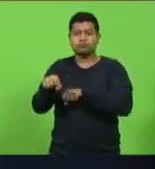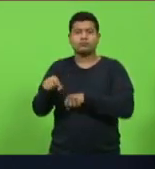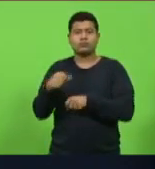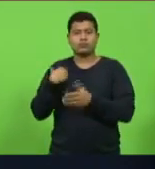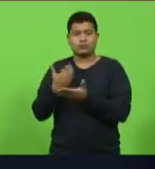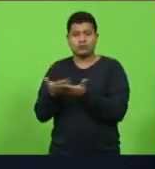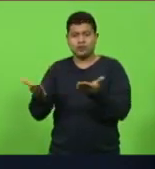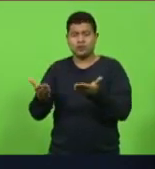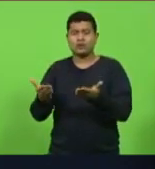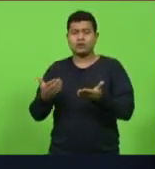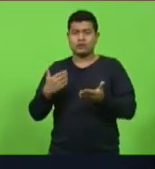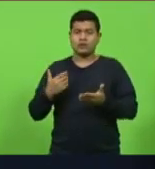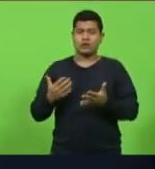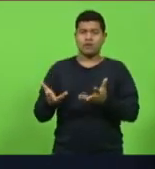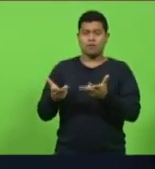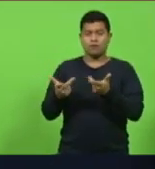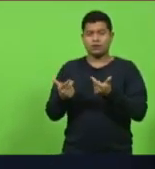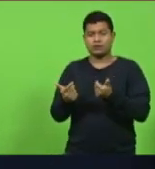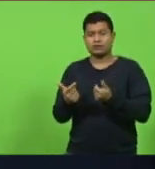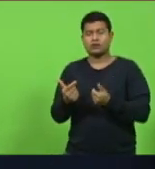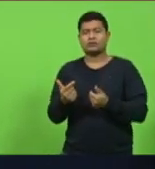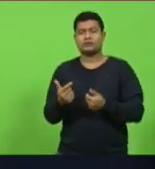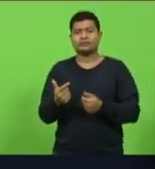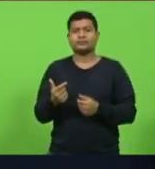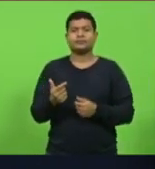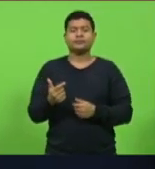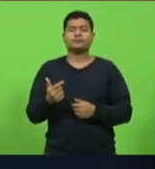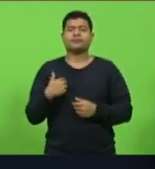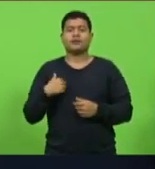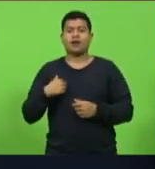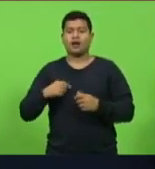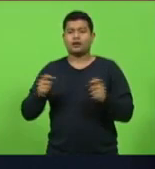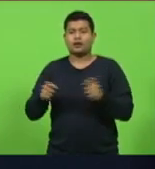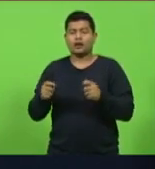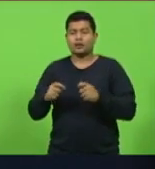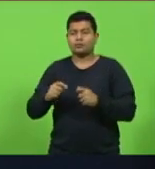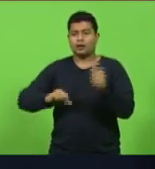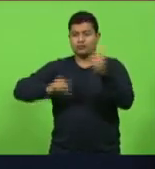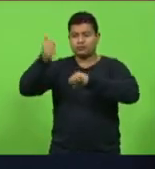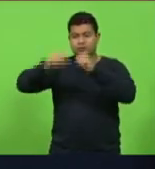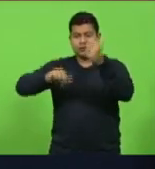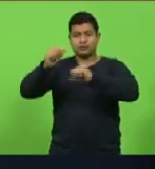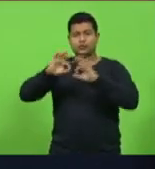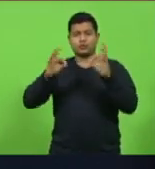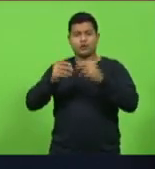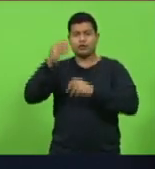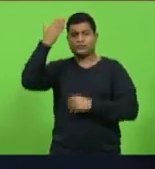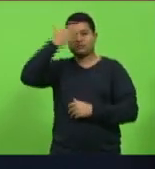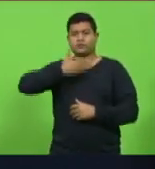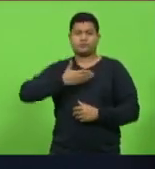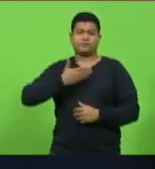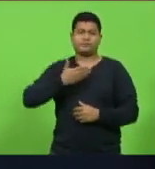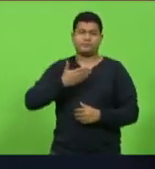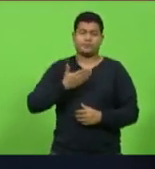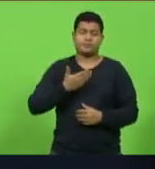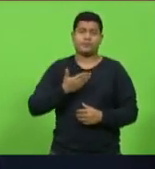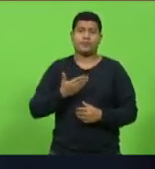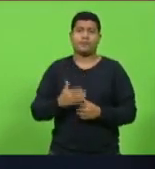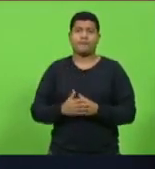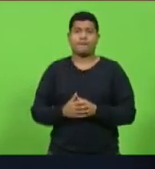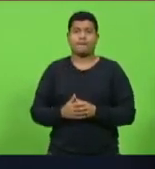promover a apuração dos Fatos e avaliar todos os tipos de provas e este caso